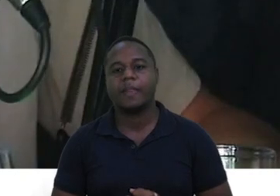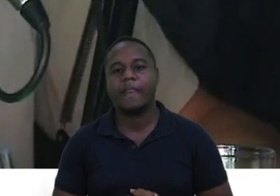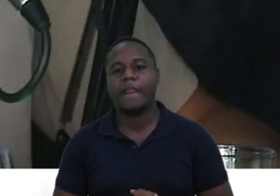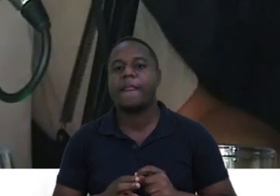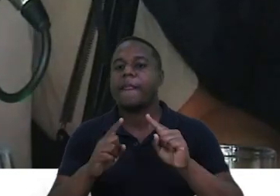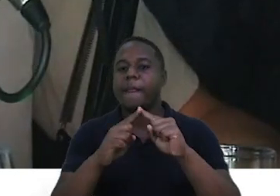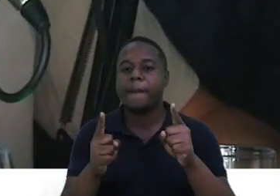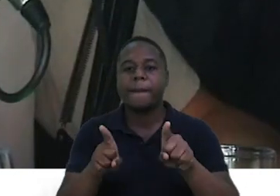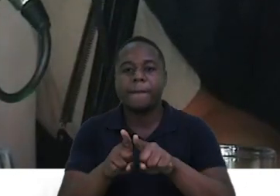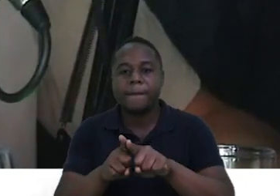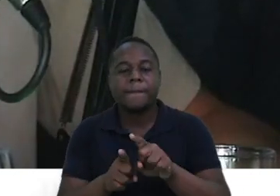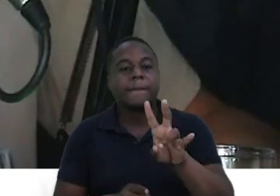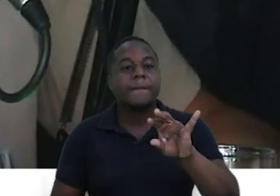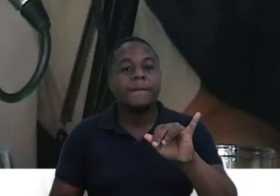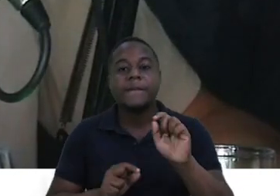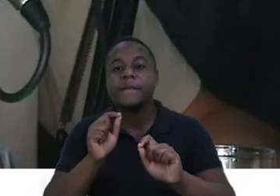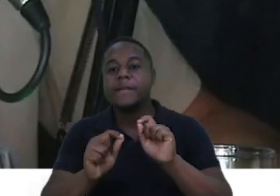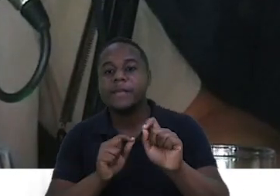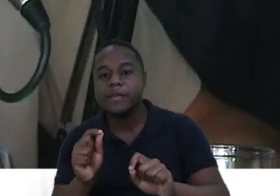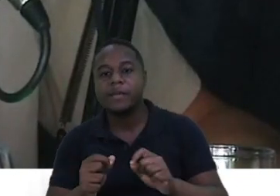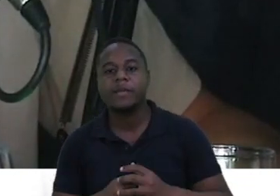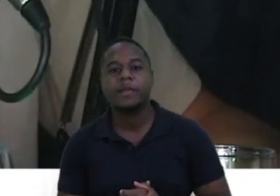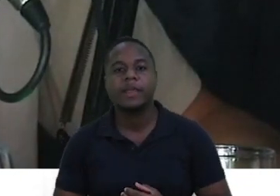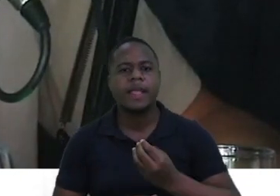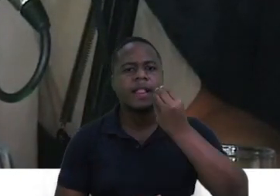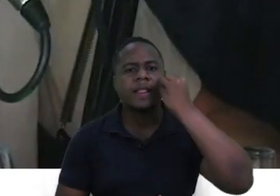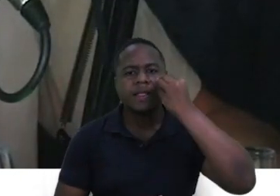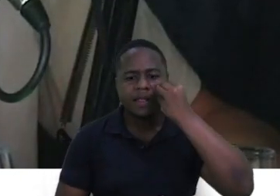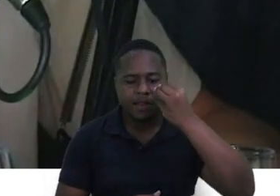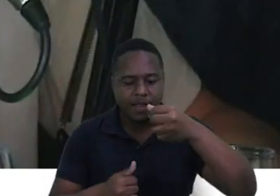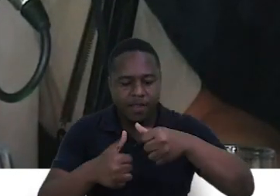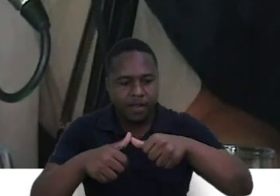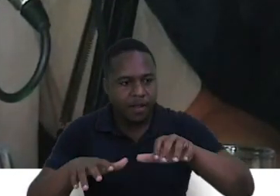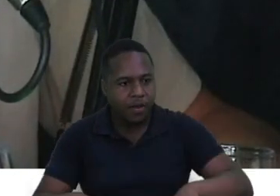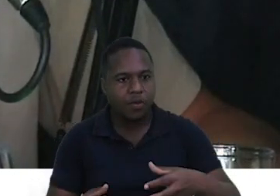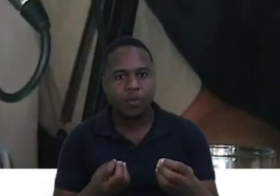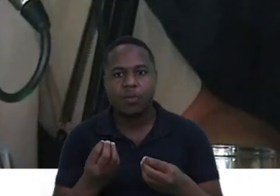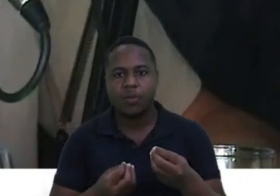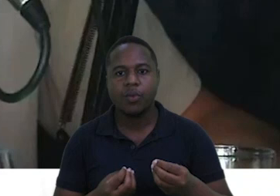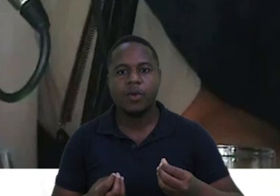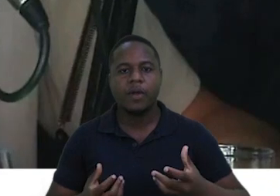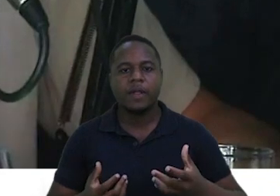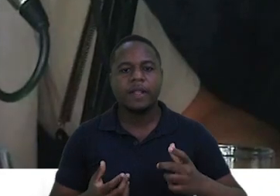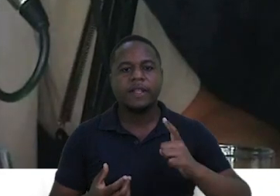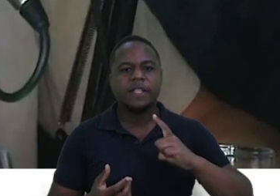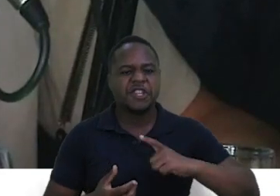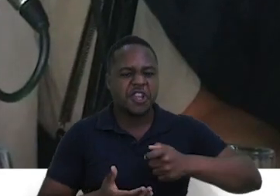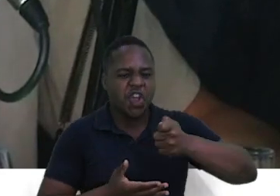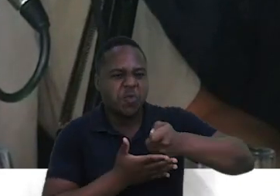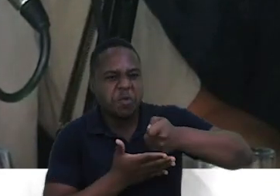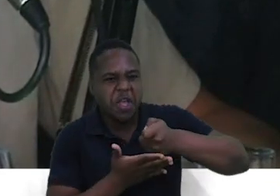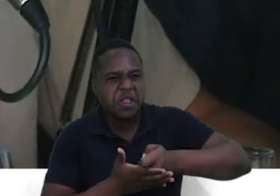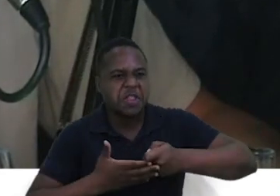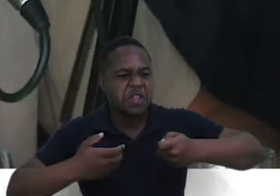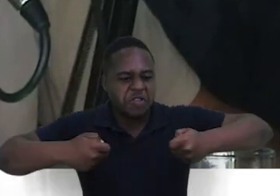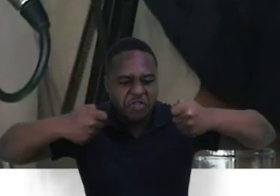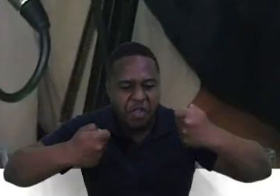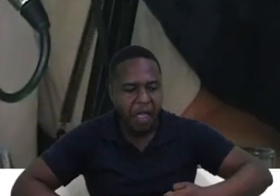a gente vai tentando valorizar mais esse estado de presença e de não ter tanta obrigação